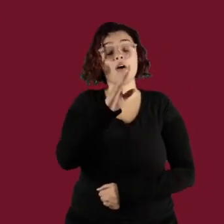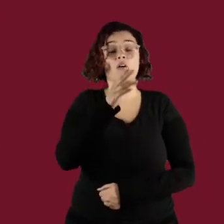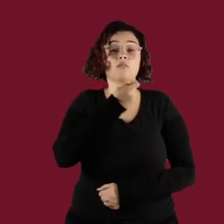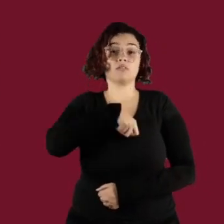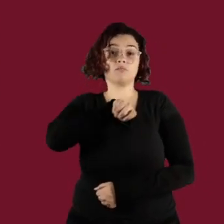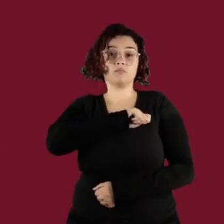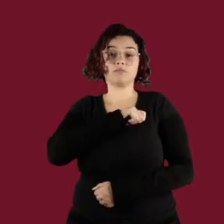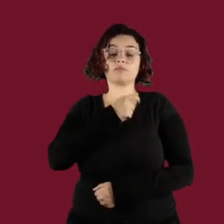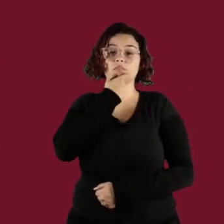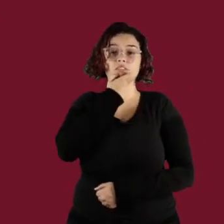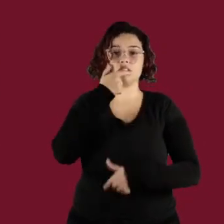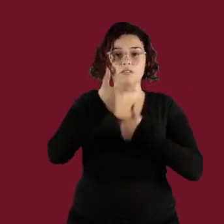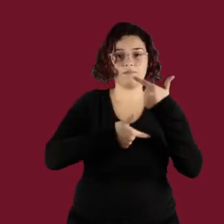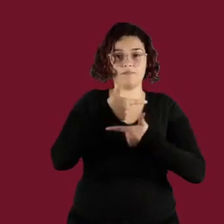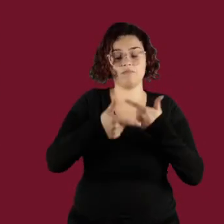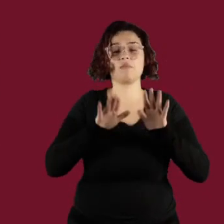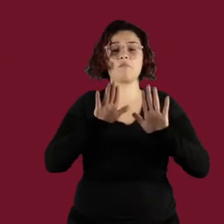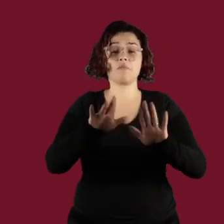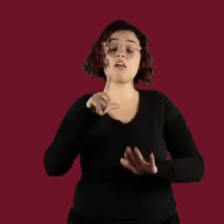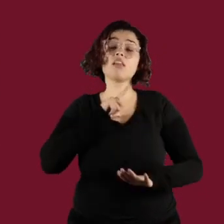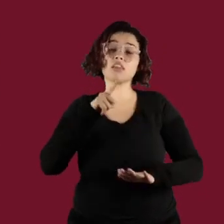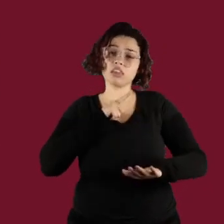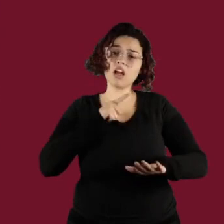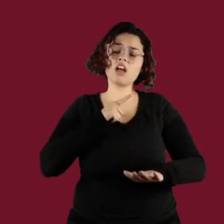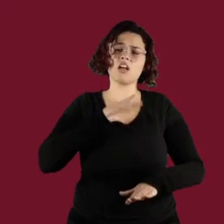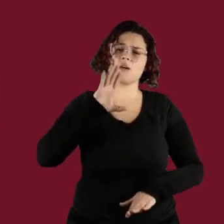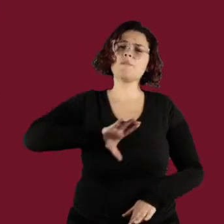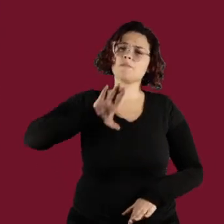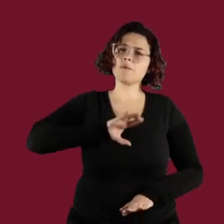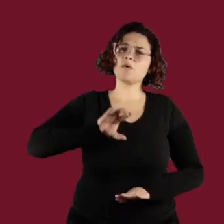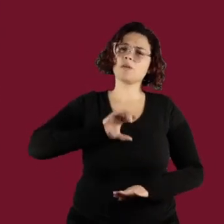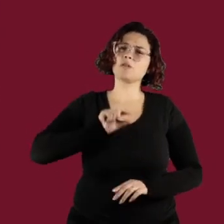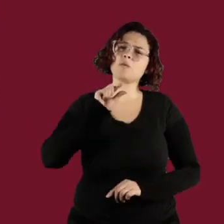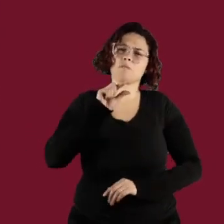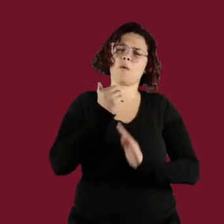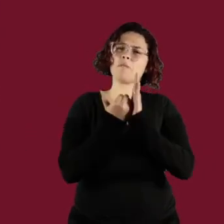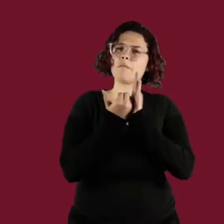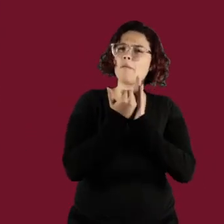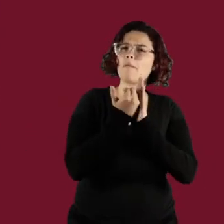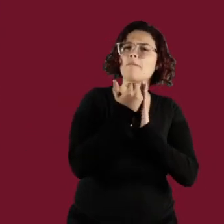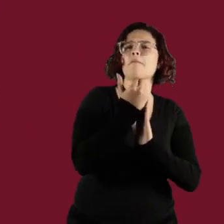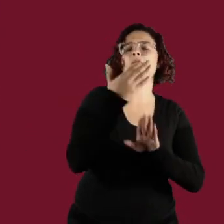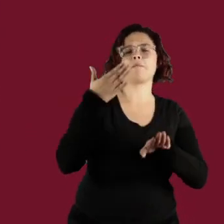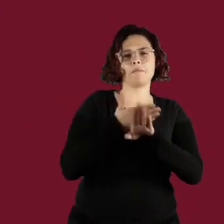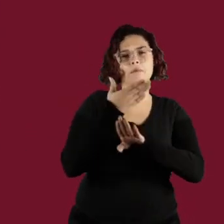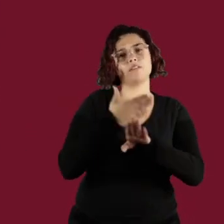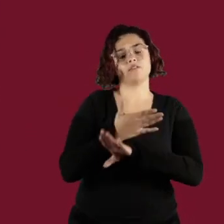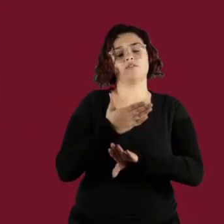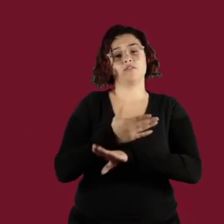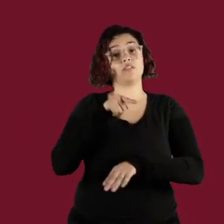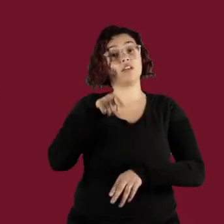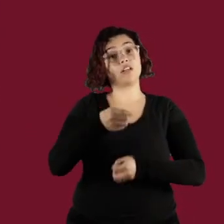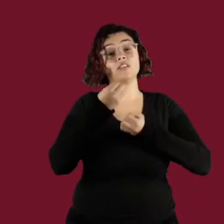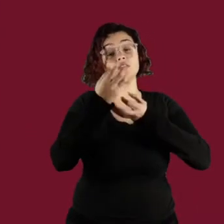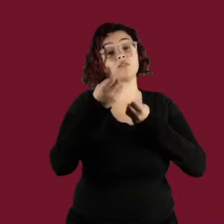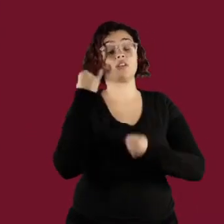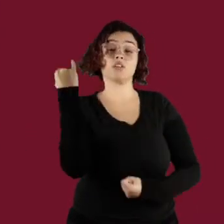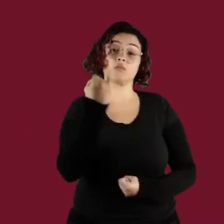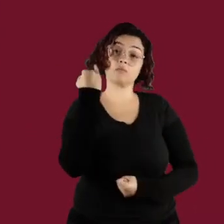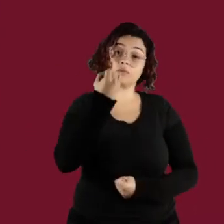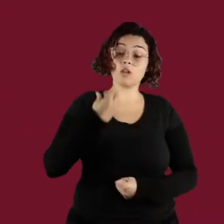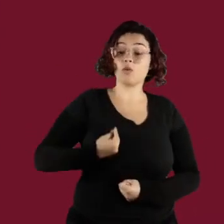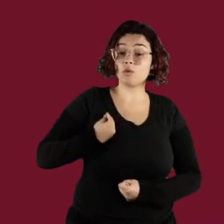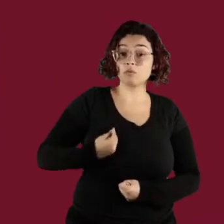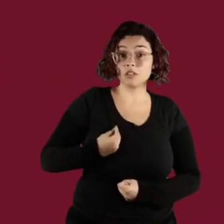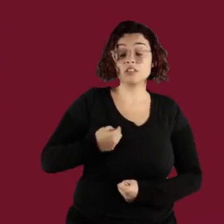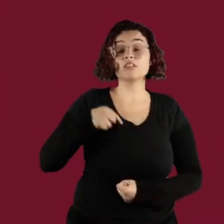entanto, o português tem uma presença já dentro dos organismos da ONU bastante significativa. Acho que esse é um dado importante e a presença de vocês